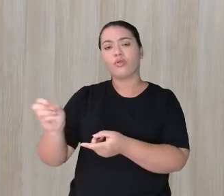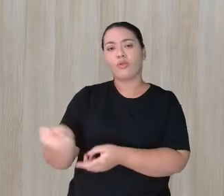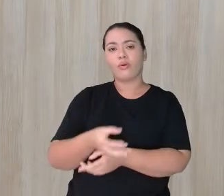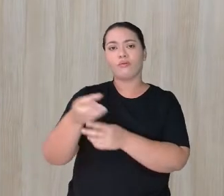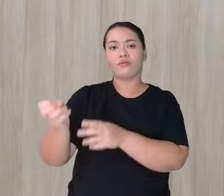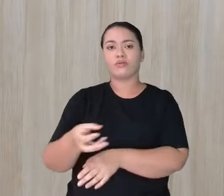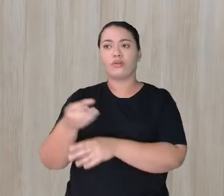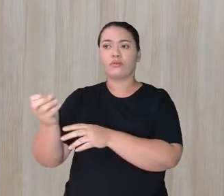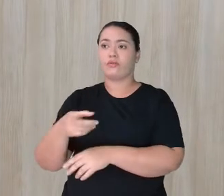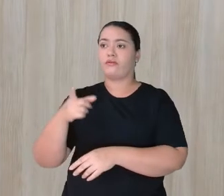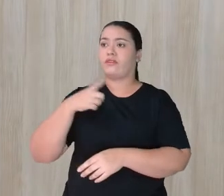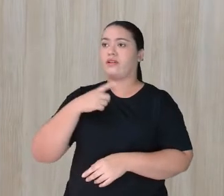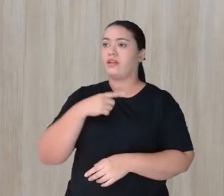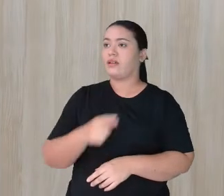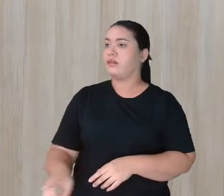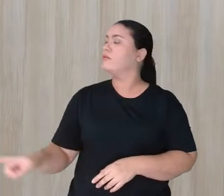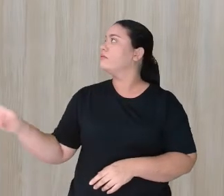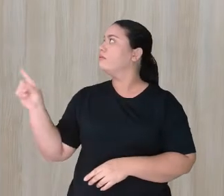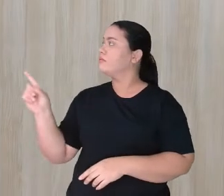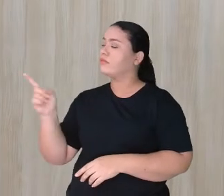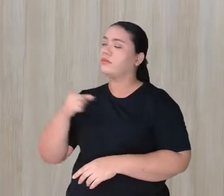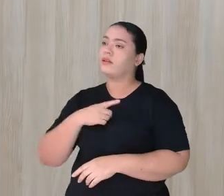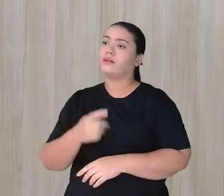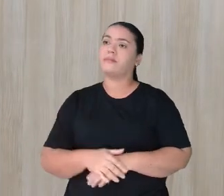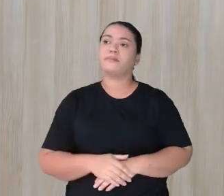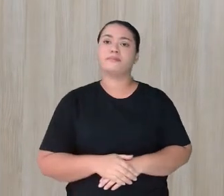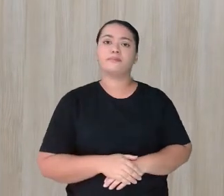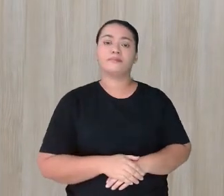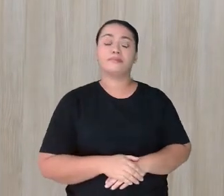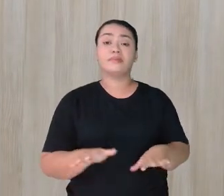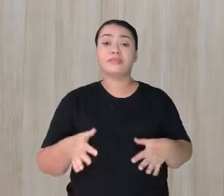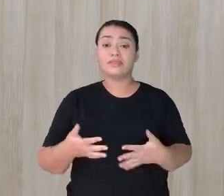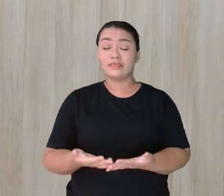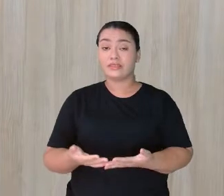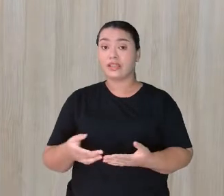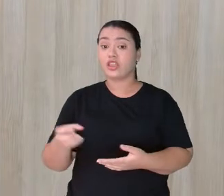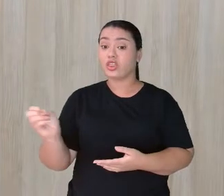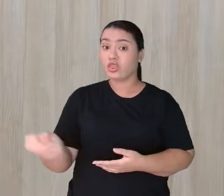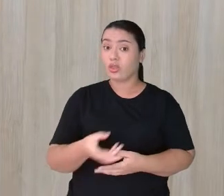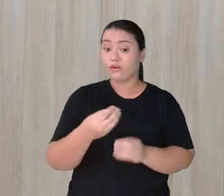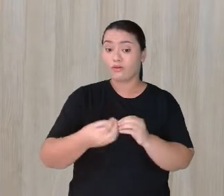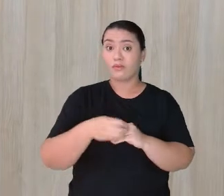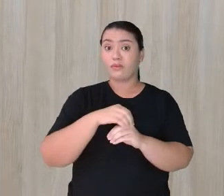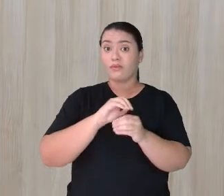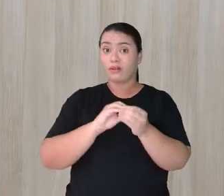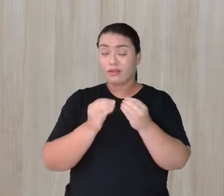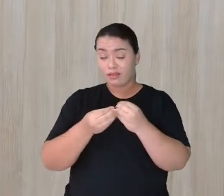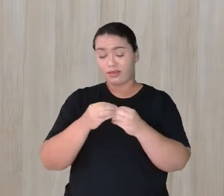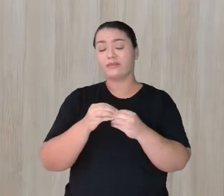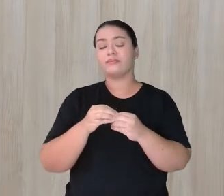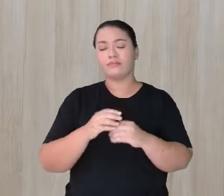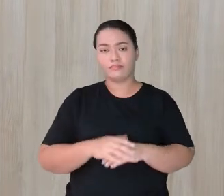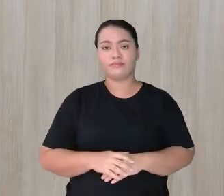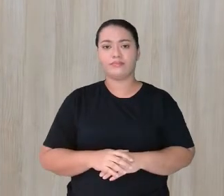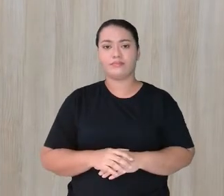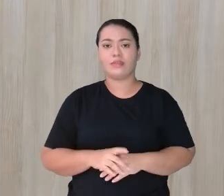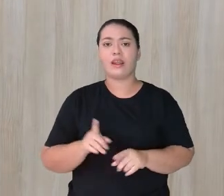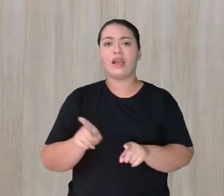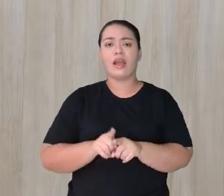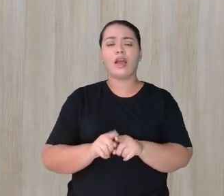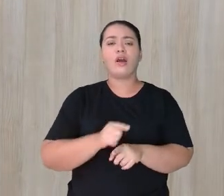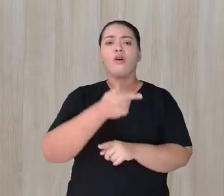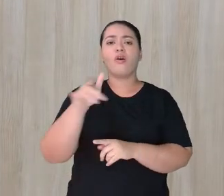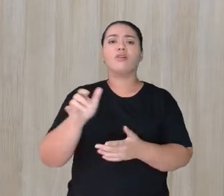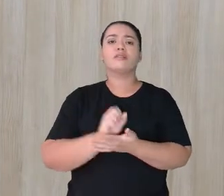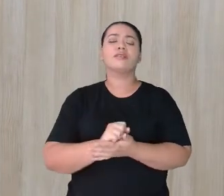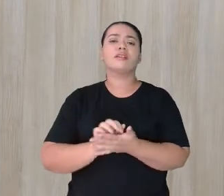da adenosina trifosfato, né? Então, vai formar também novas moléculas e aí outras atividades que